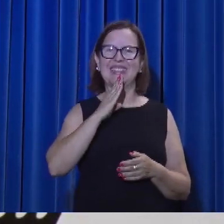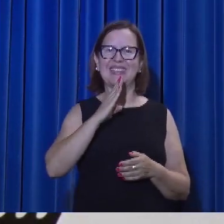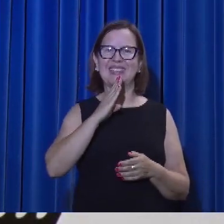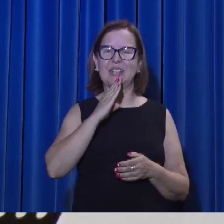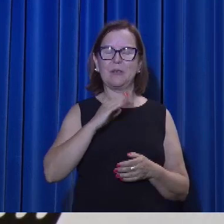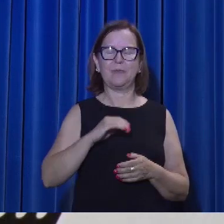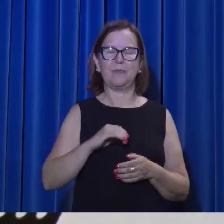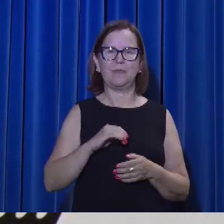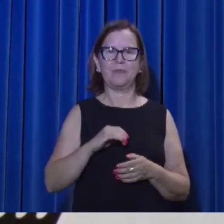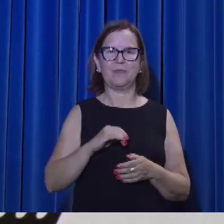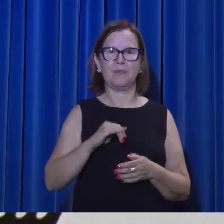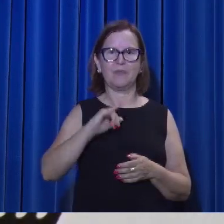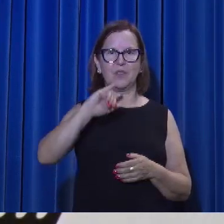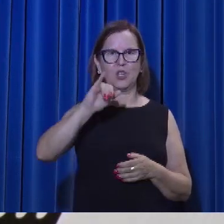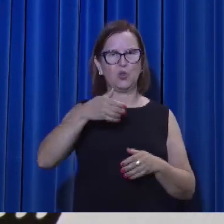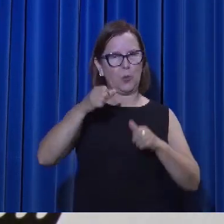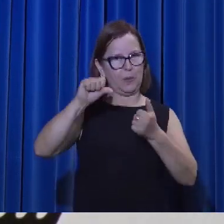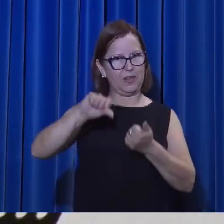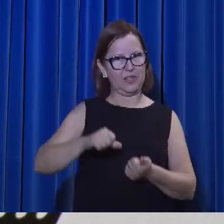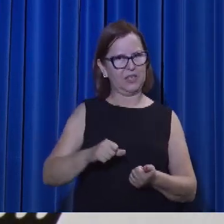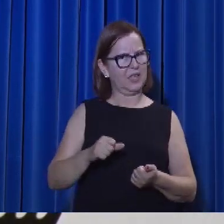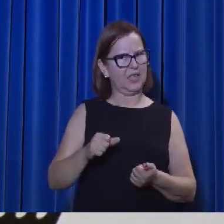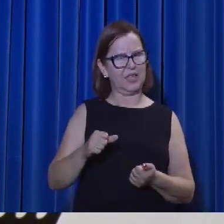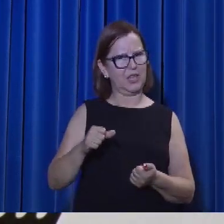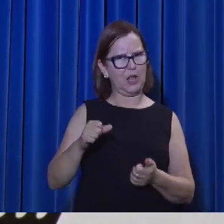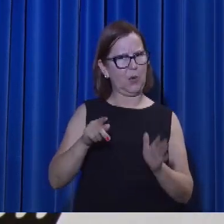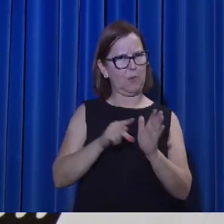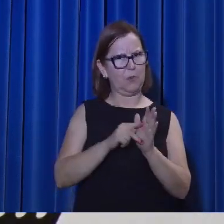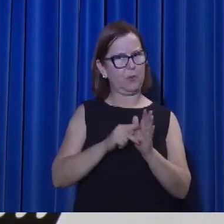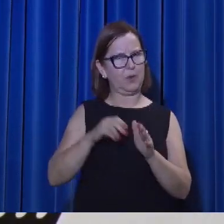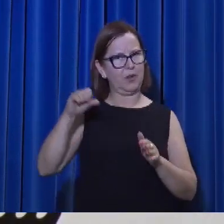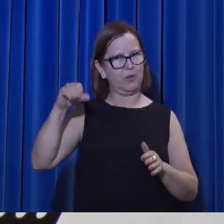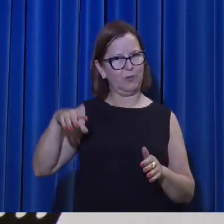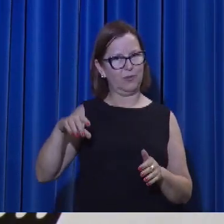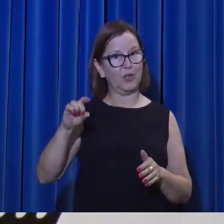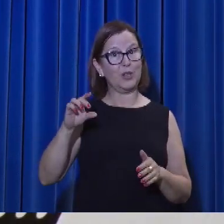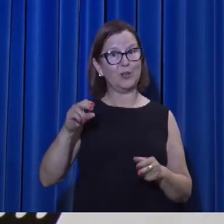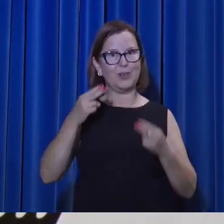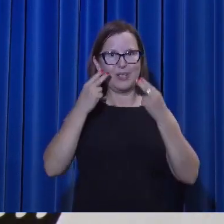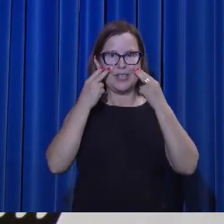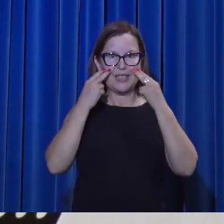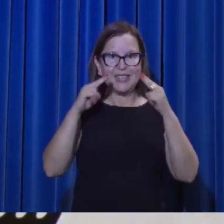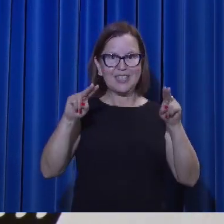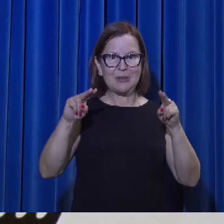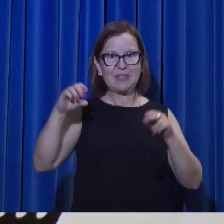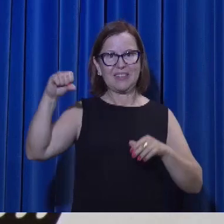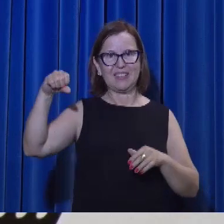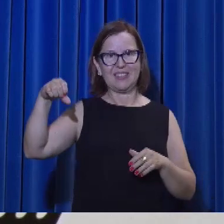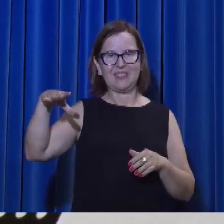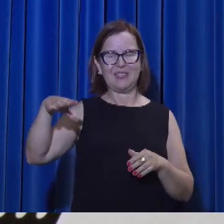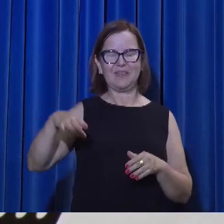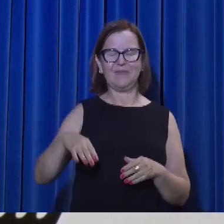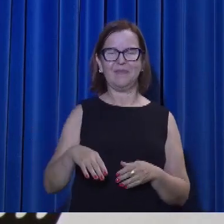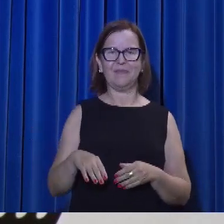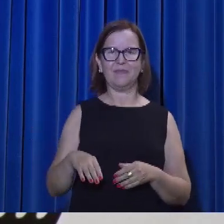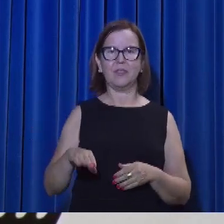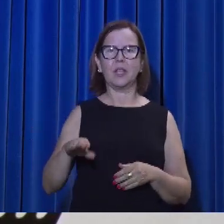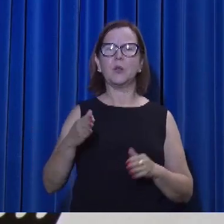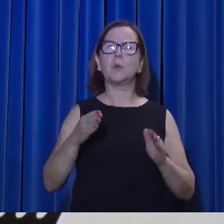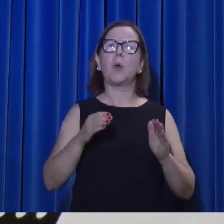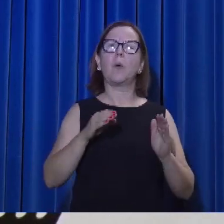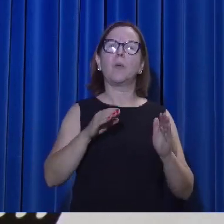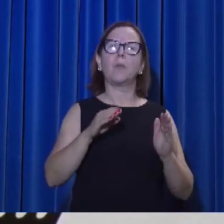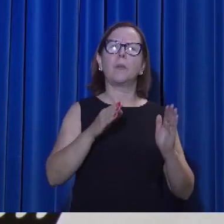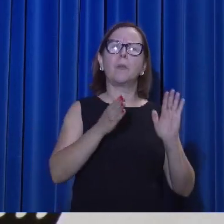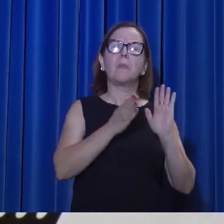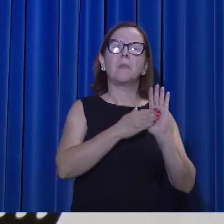João Batista não era luz, ele veio para que testificasse da luz. E qual que é o propósito do